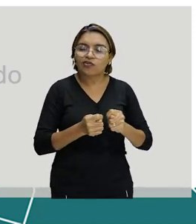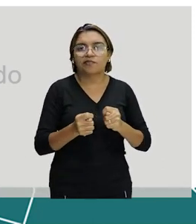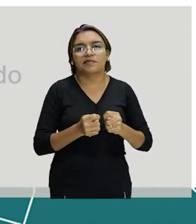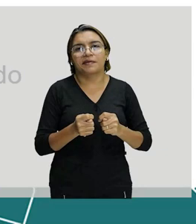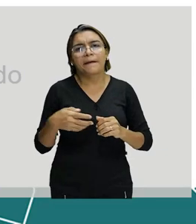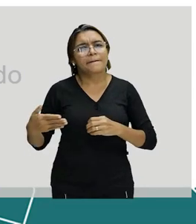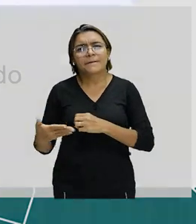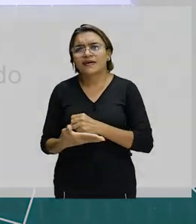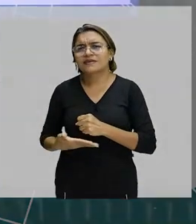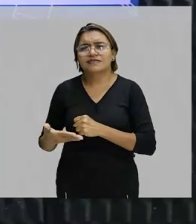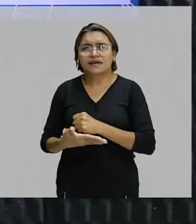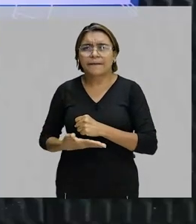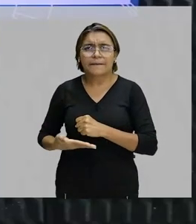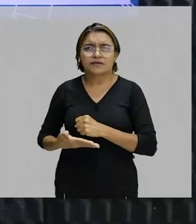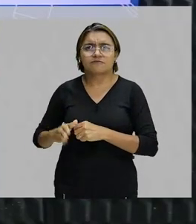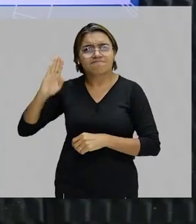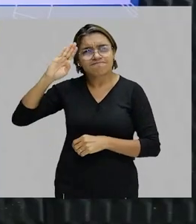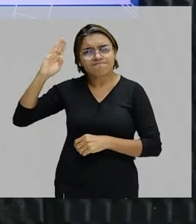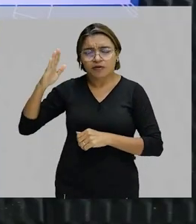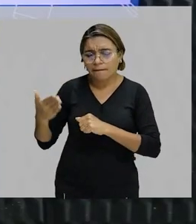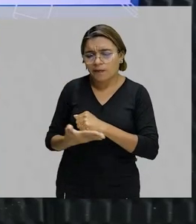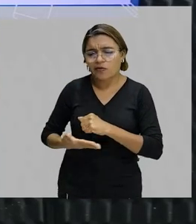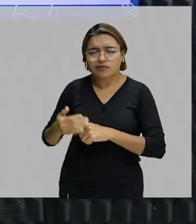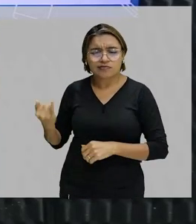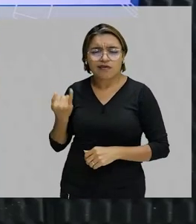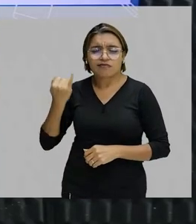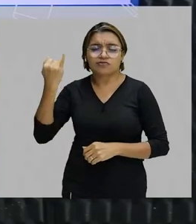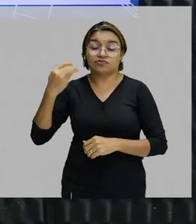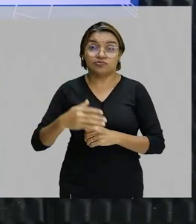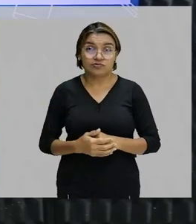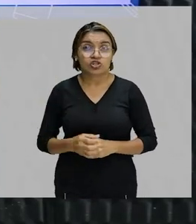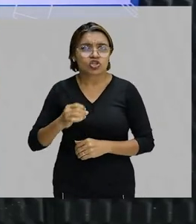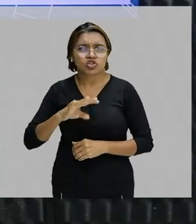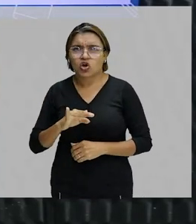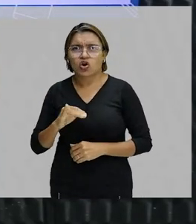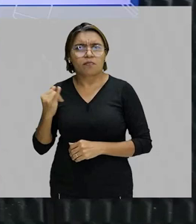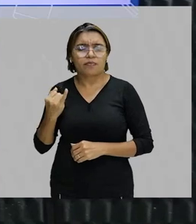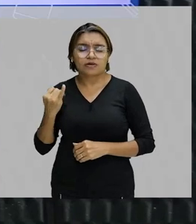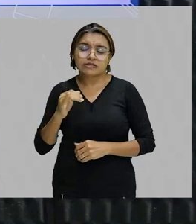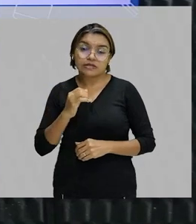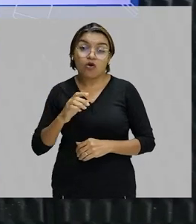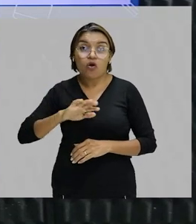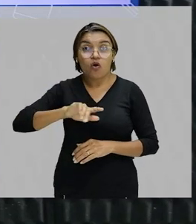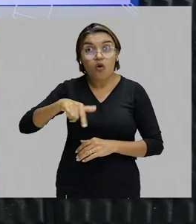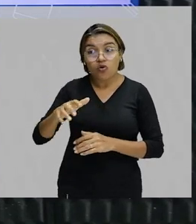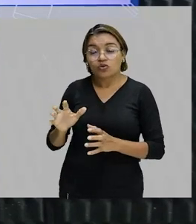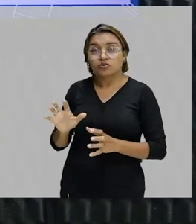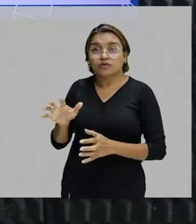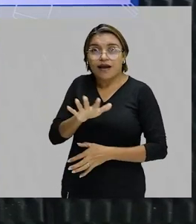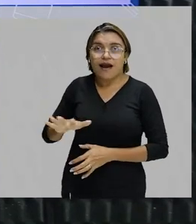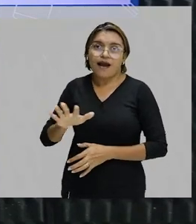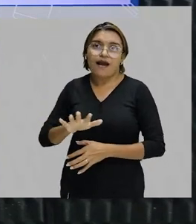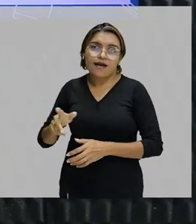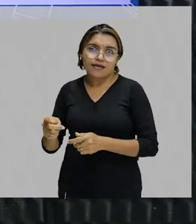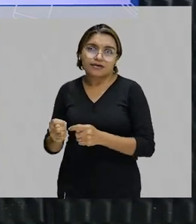basicamente o fundamental só aquilo que é estritamente necessário enquanto os outros setores do mercado ficam a